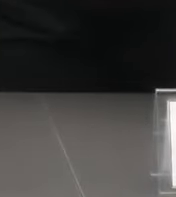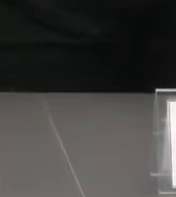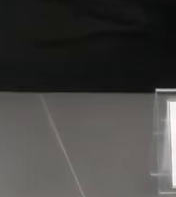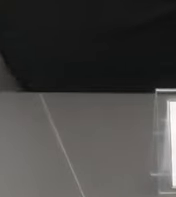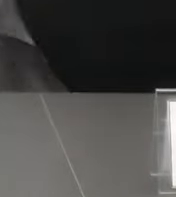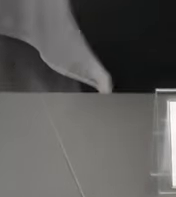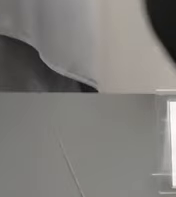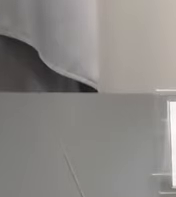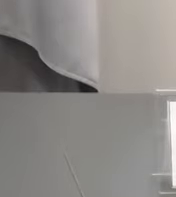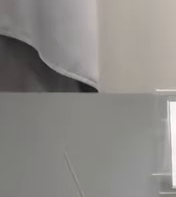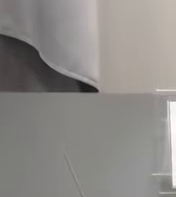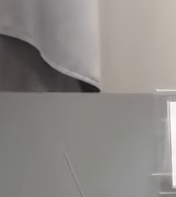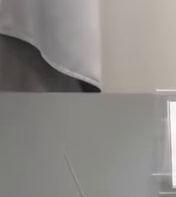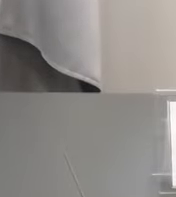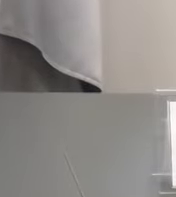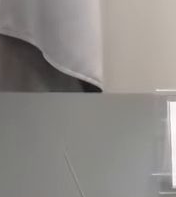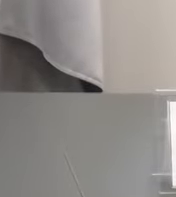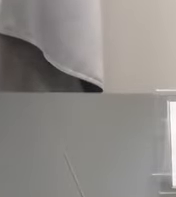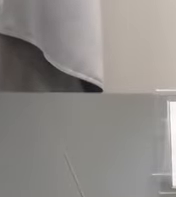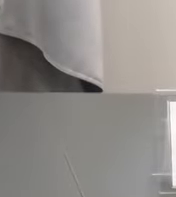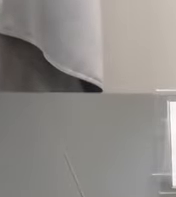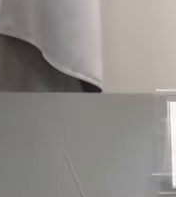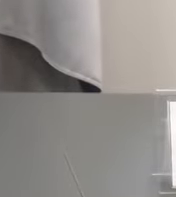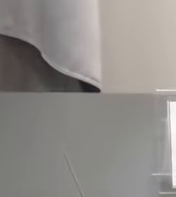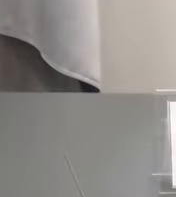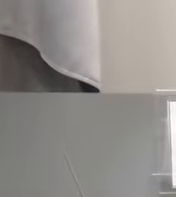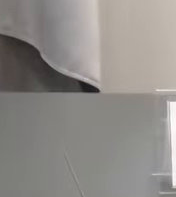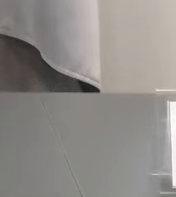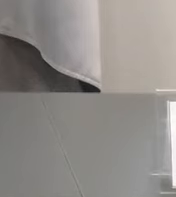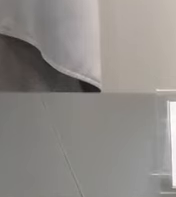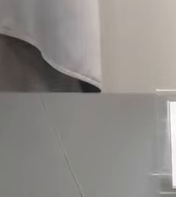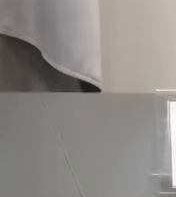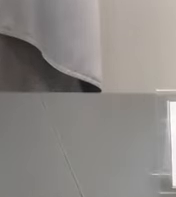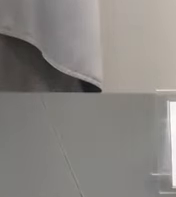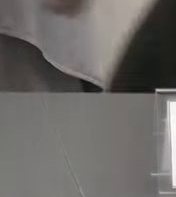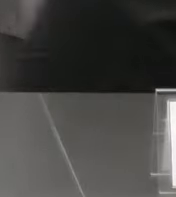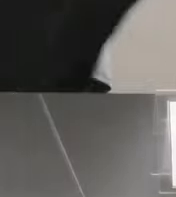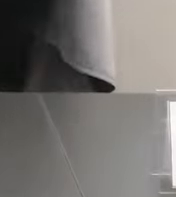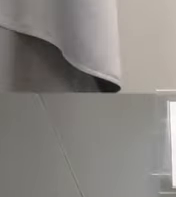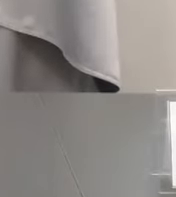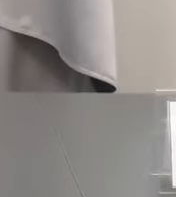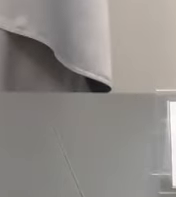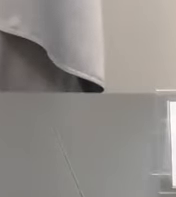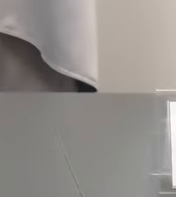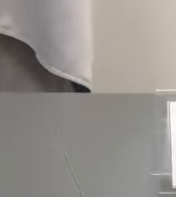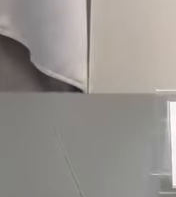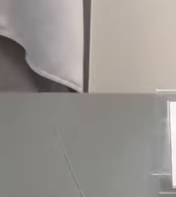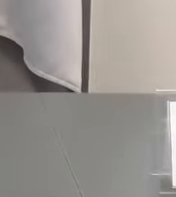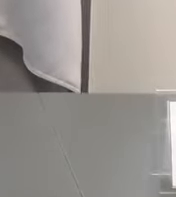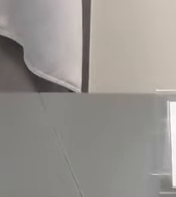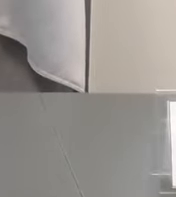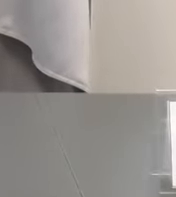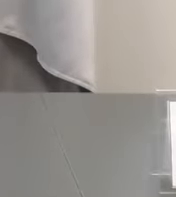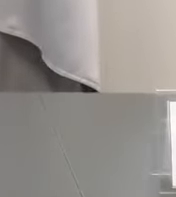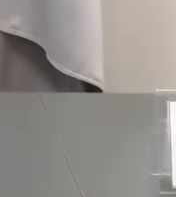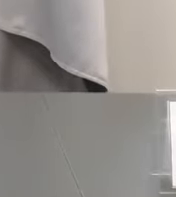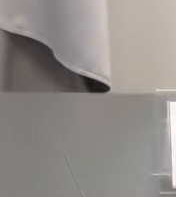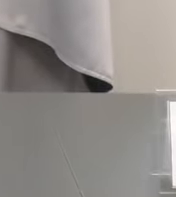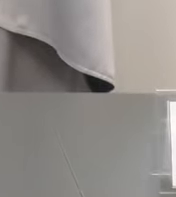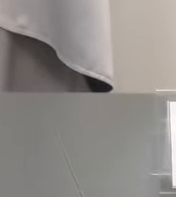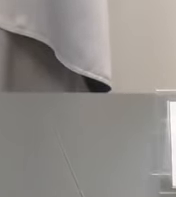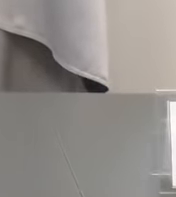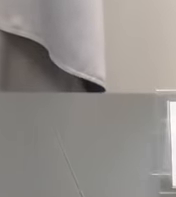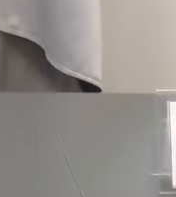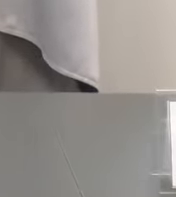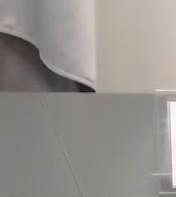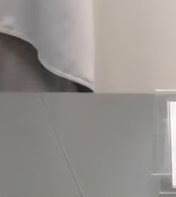1 da pauta, que são as emendas de plenário ao projeto de lei 536 de 2011, de autoria do deputado Dionísio